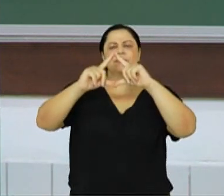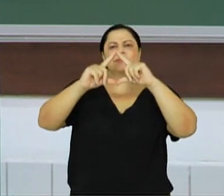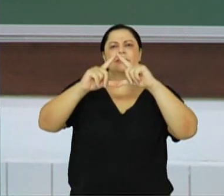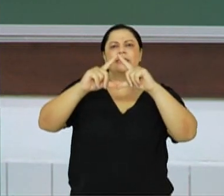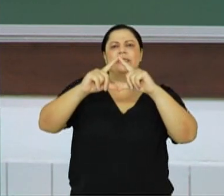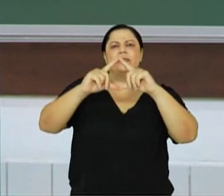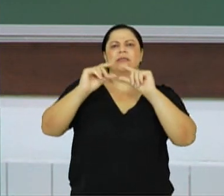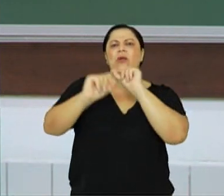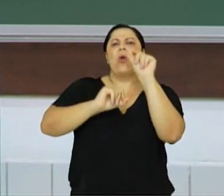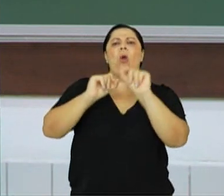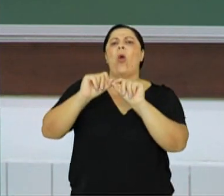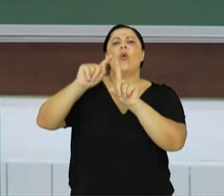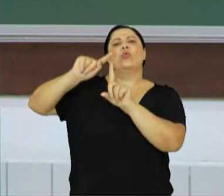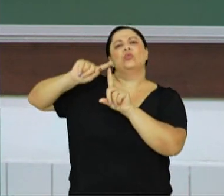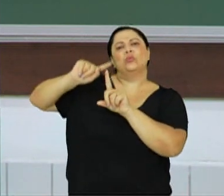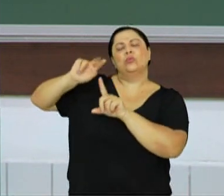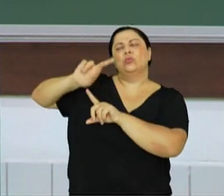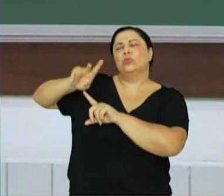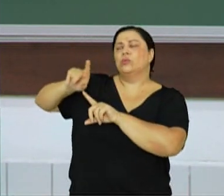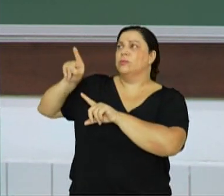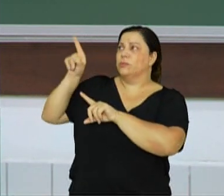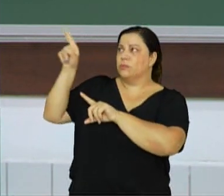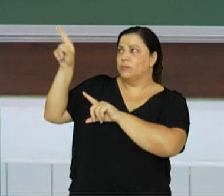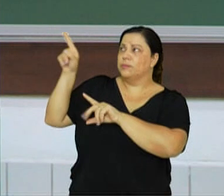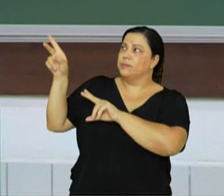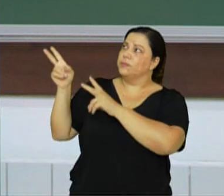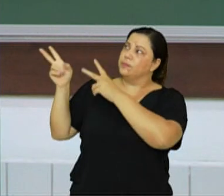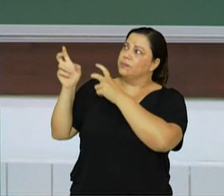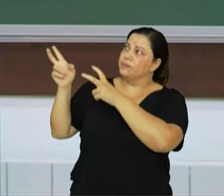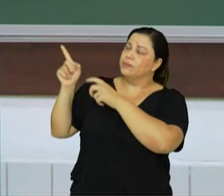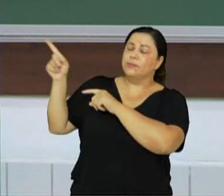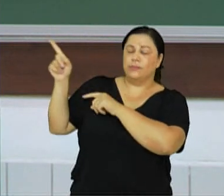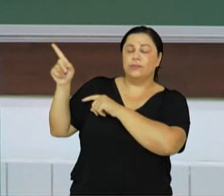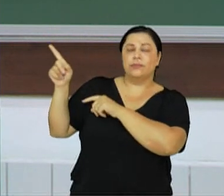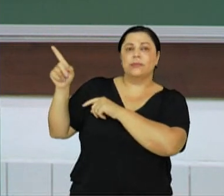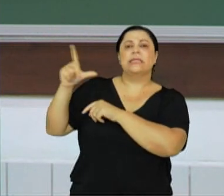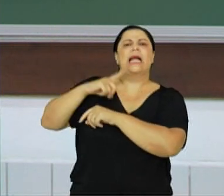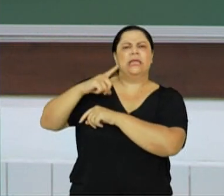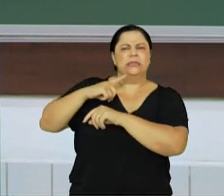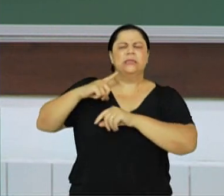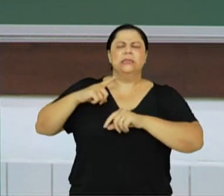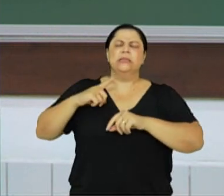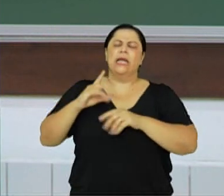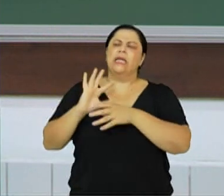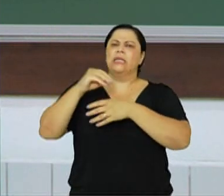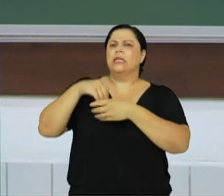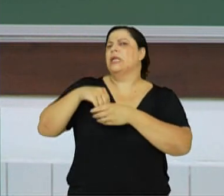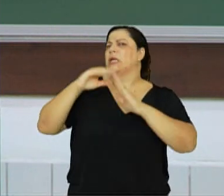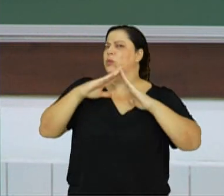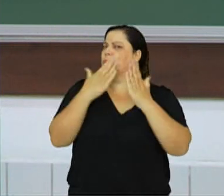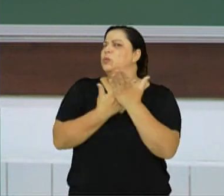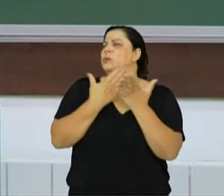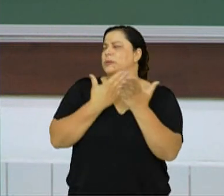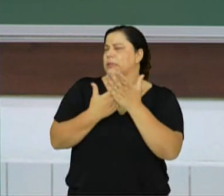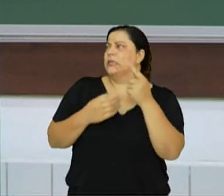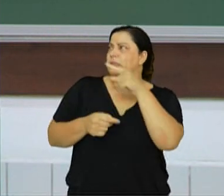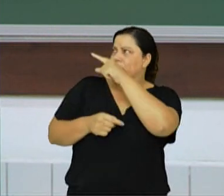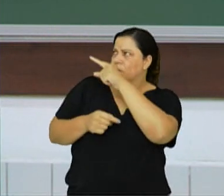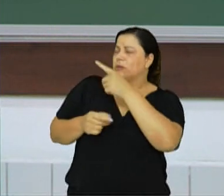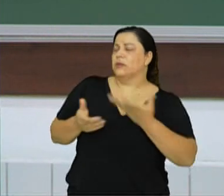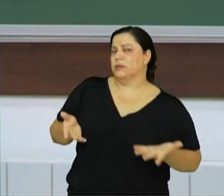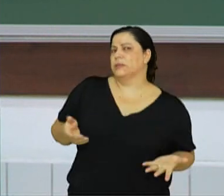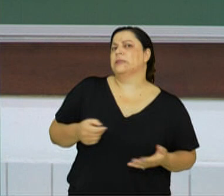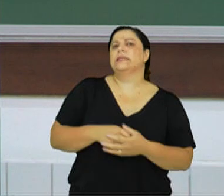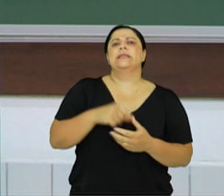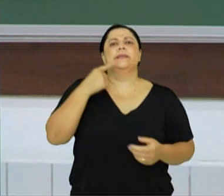Aqui eu tenho uma pirâmide, tá? A maioria deve ter esse material nas escolas. Quando vocês chegarem, cobrem lá para vocês verem. Então, é uma